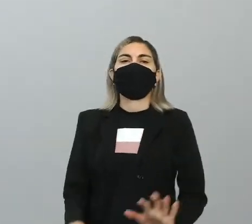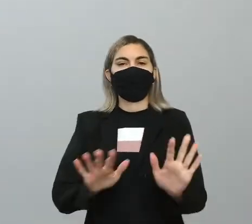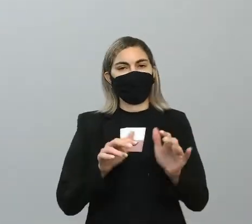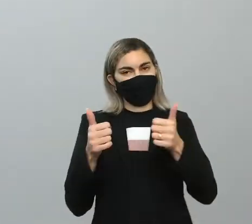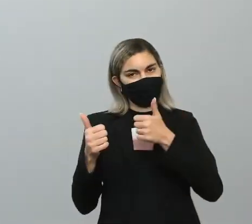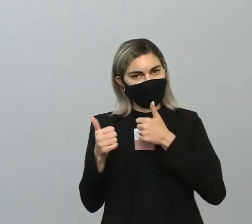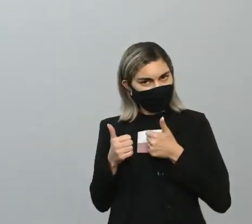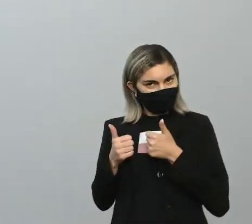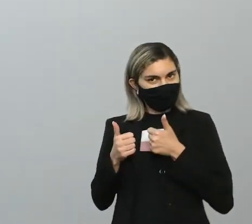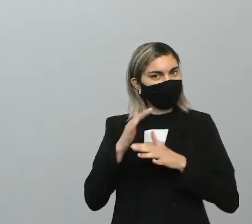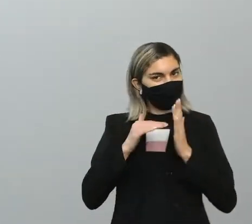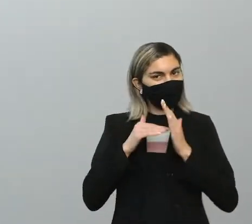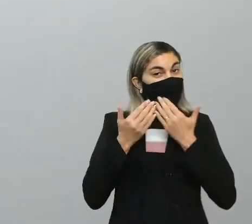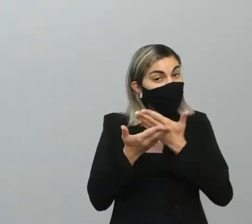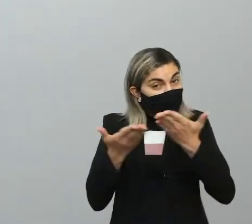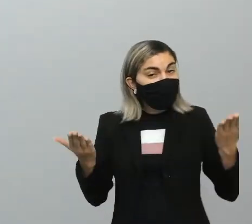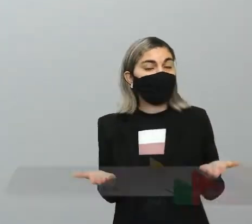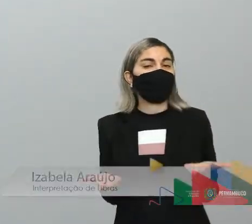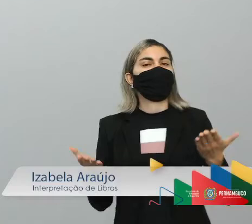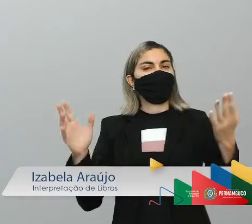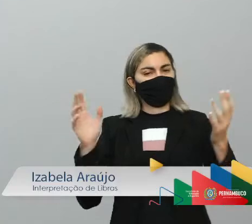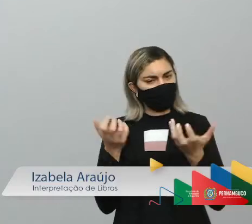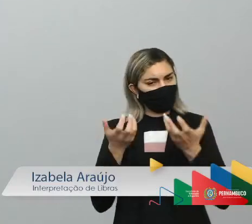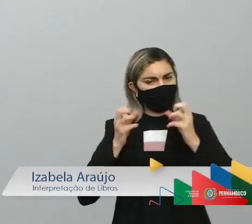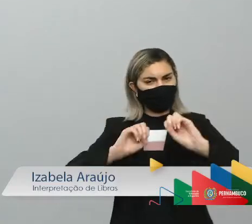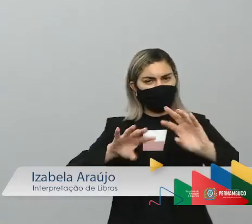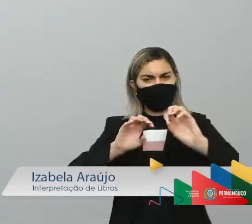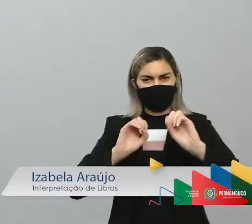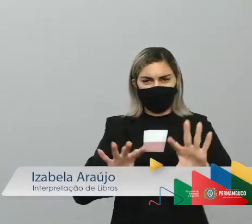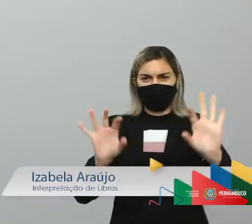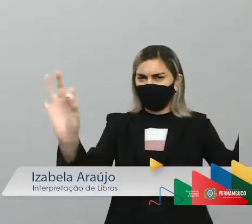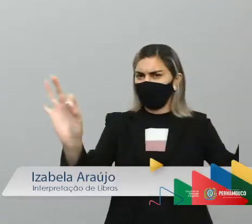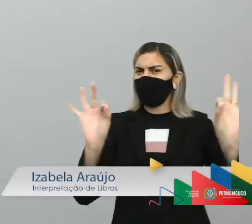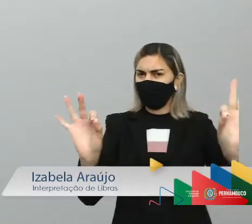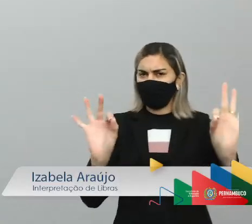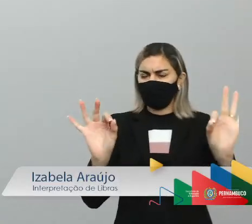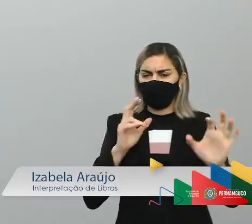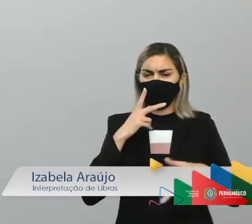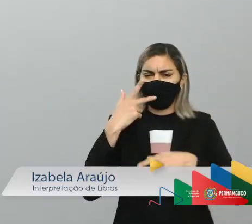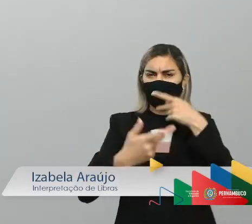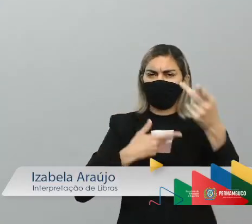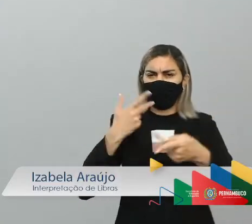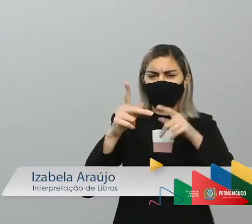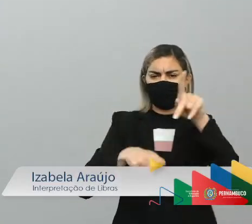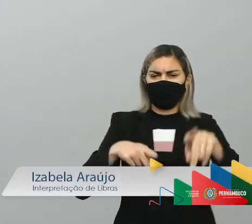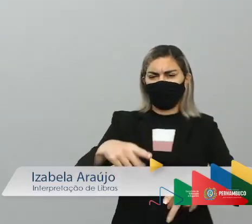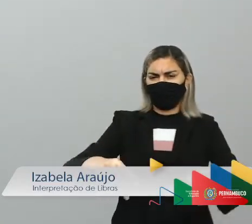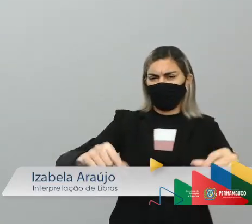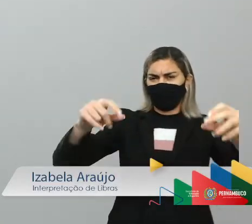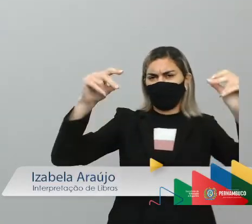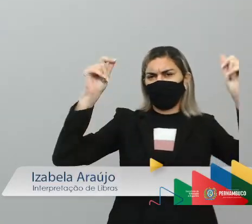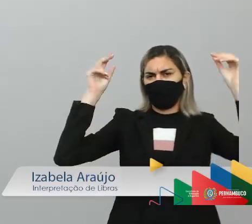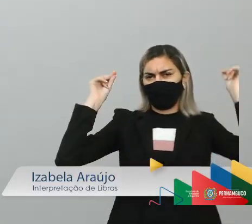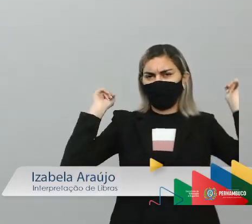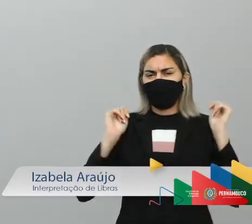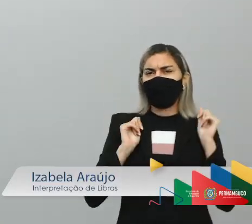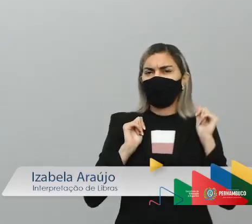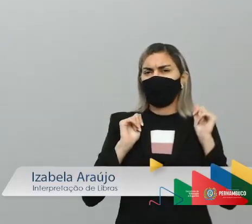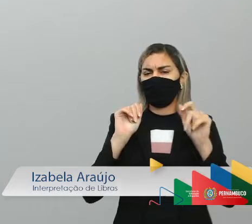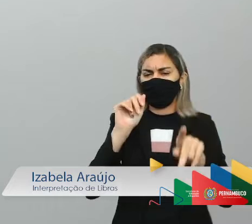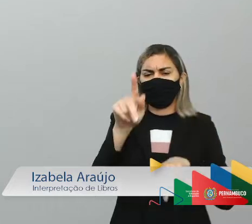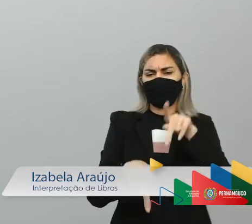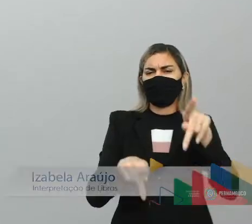Fala, meu povo lindo! Tudo bem com vocês? A aula hoje é especial. A gente vai falar de um povo da Antiguidade Oriental, que é um